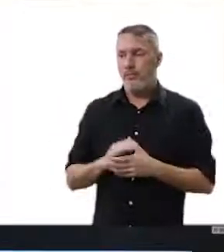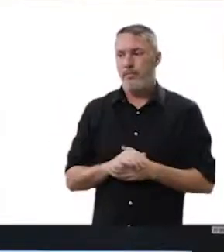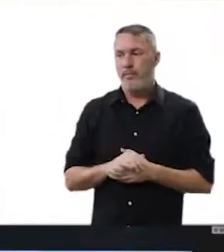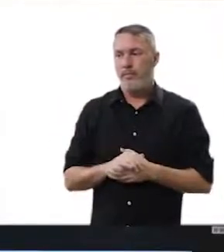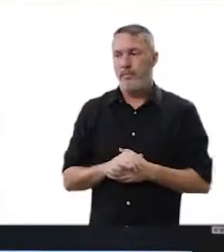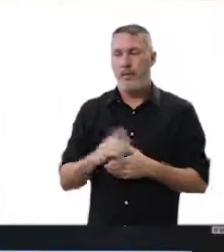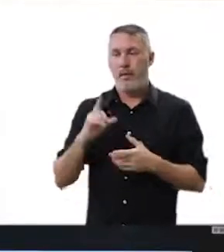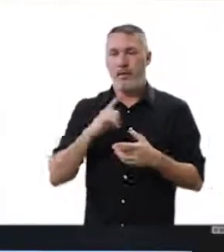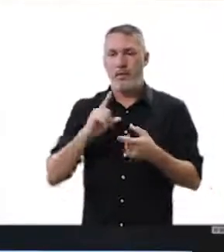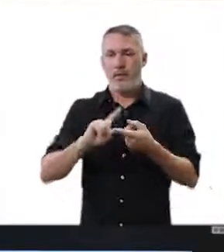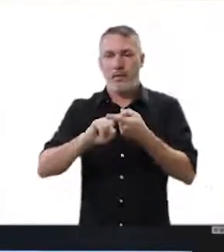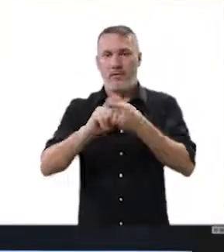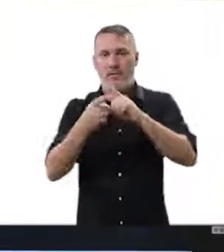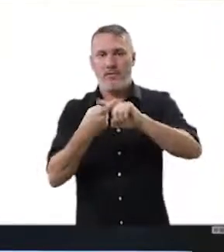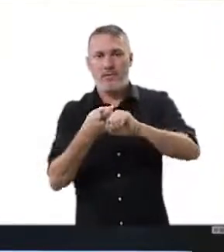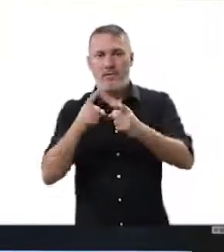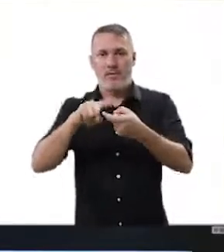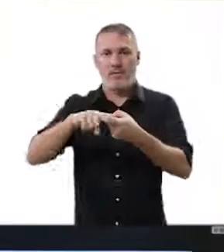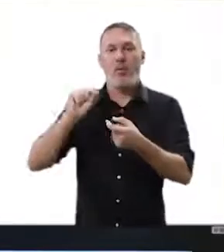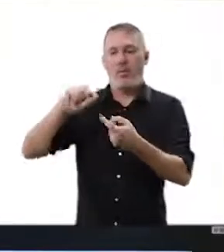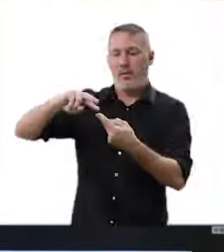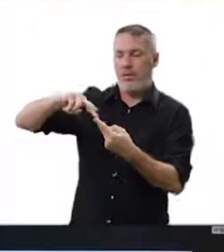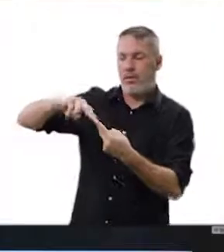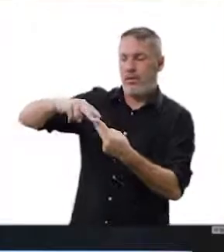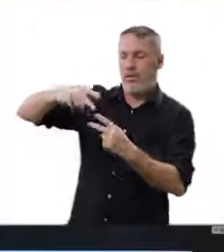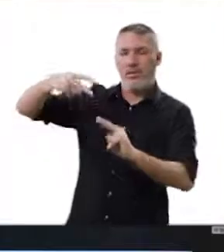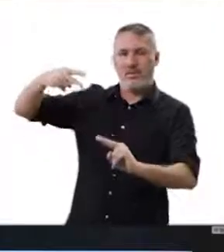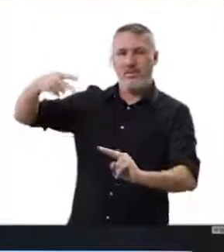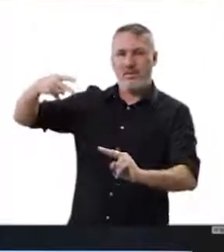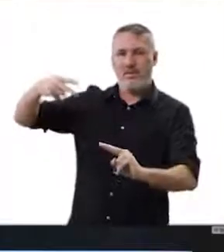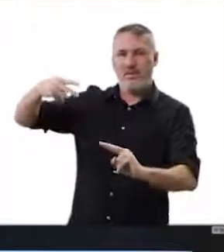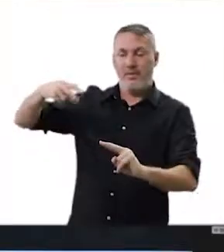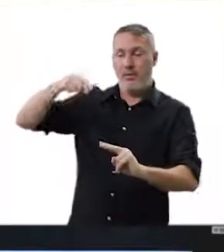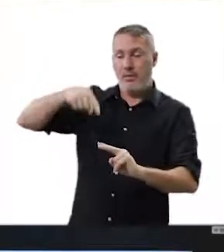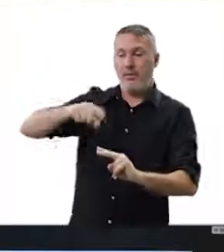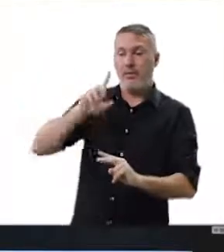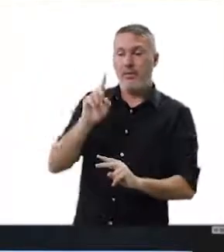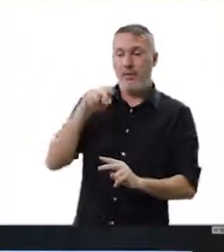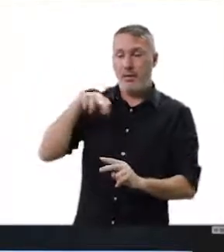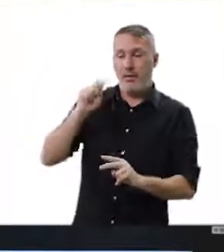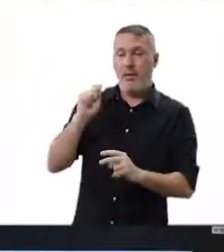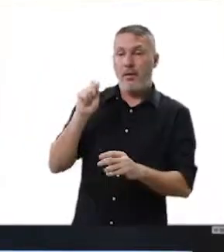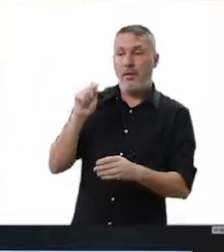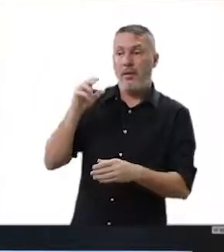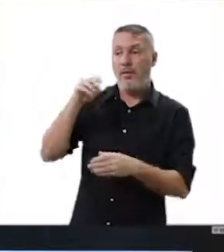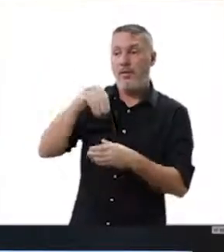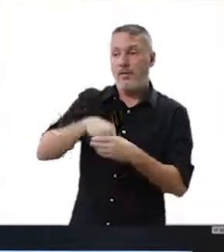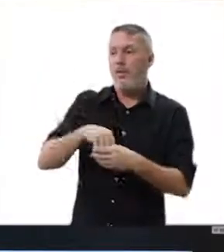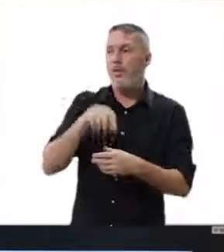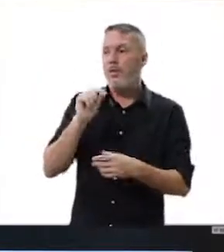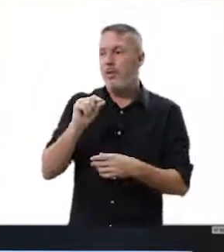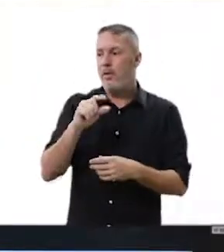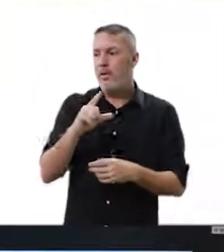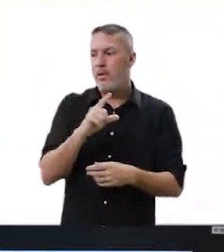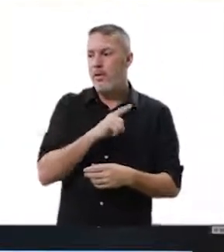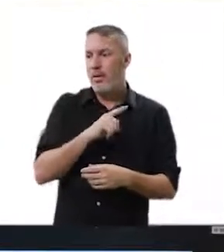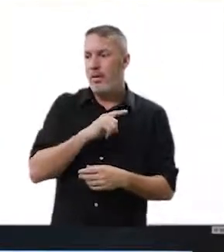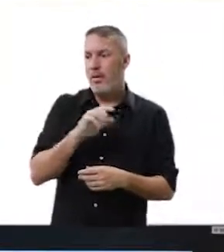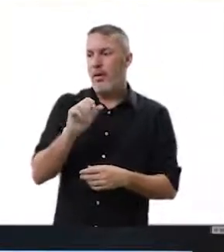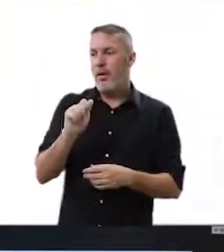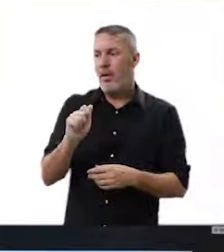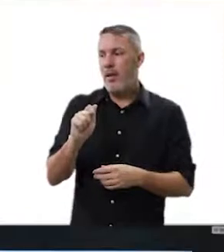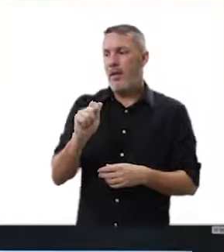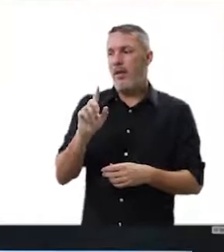vai estudar um pouco melhor sobre elas. E a organela que eu falei para vocês que todas as células vão apresentar, que são